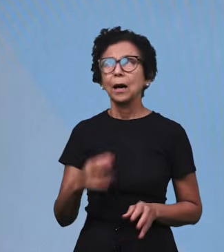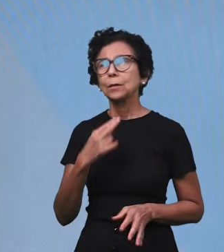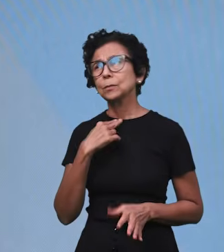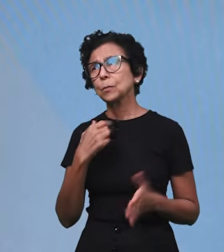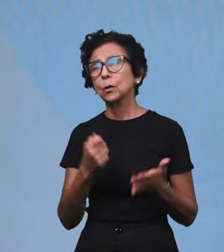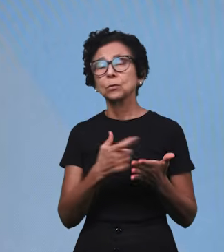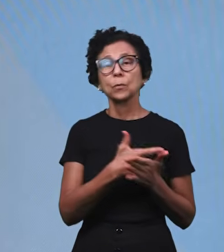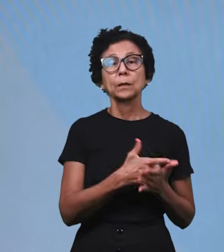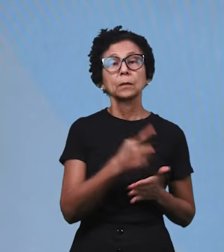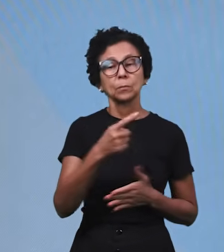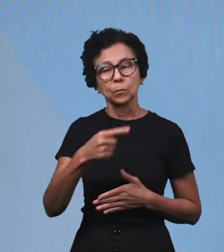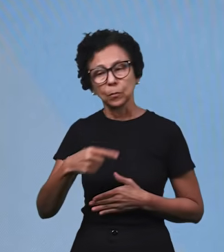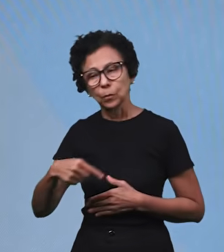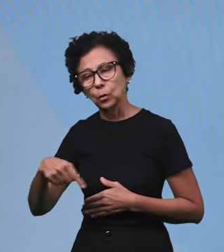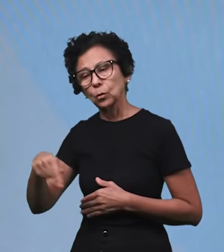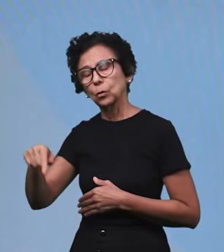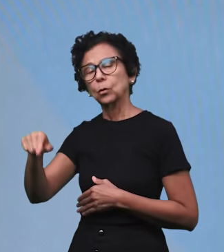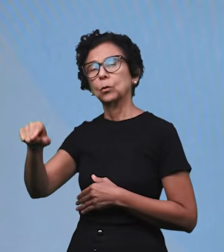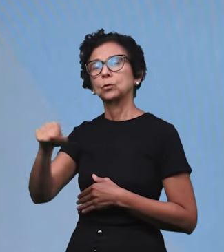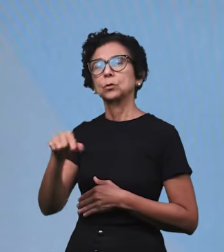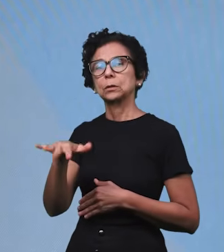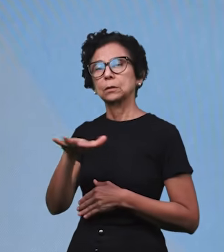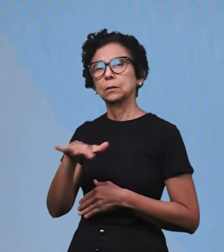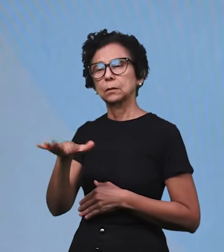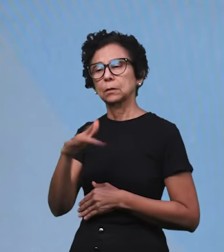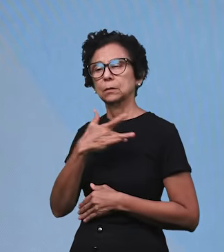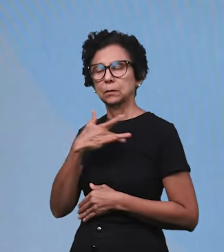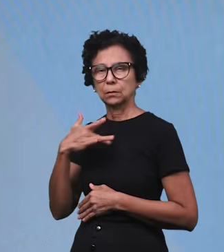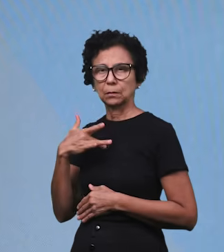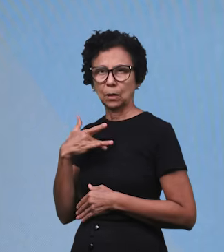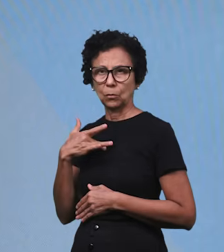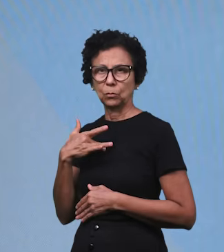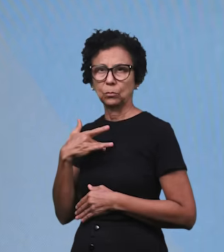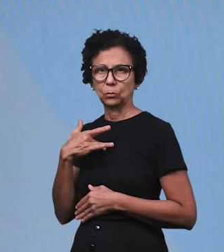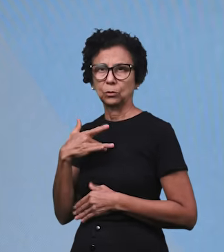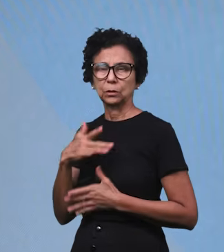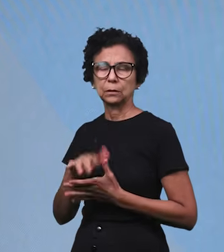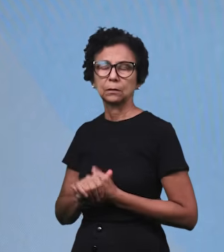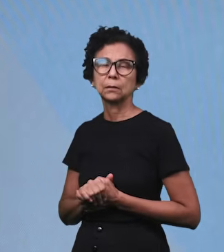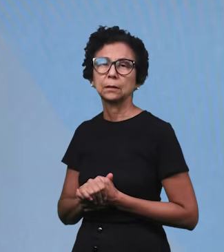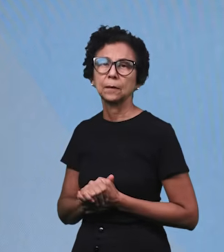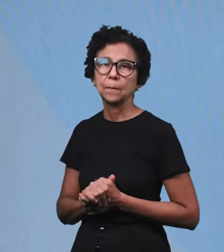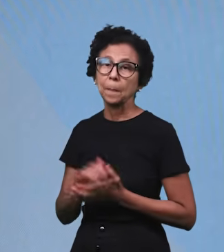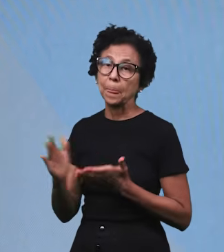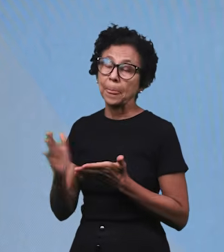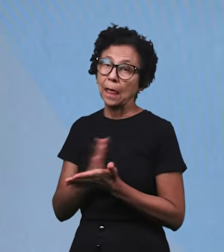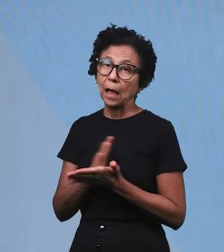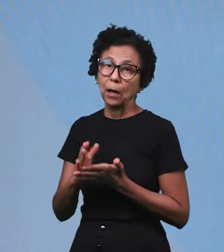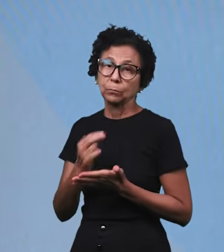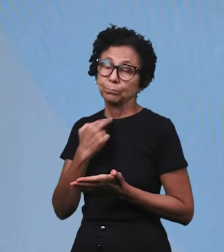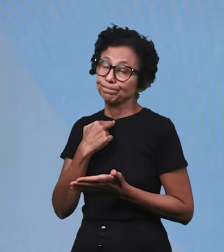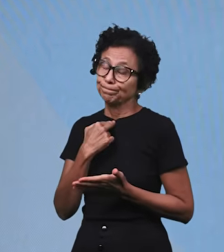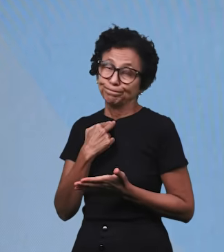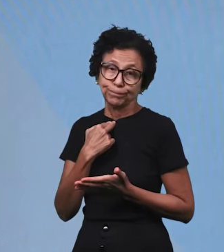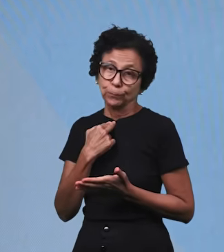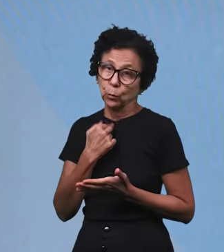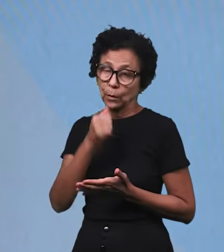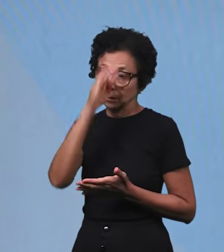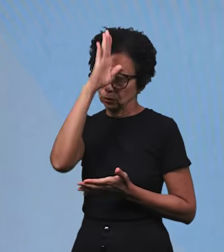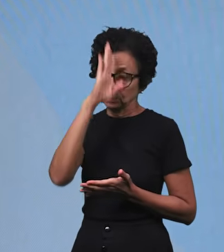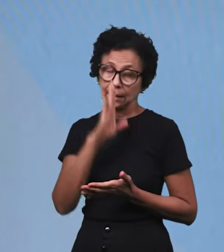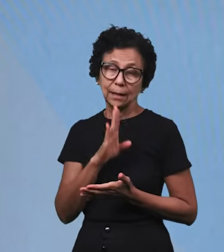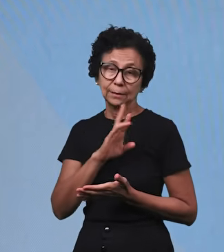unidades básicas de saúde. É claro que existem alguns que não são distribuídos, mas a maioria dos